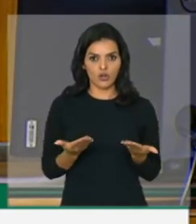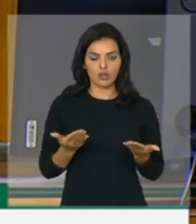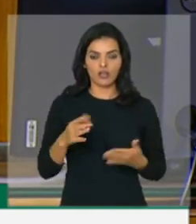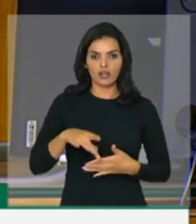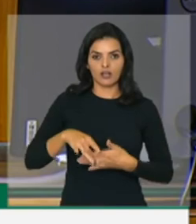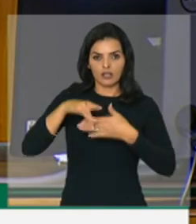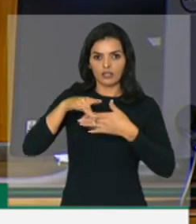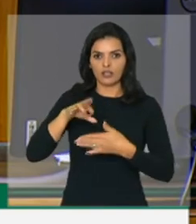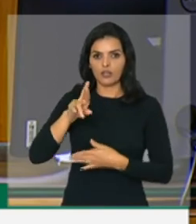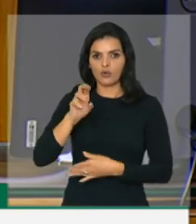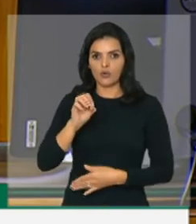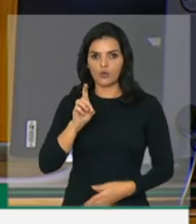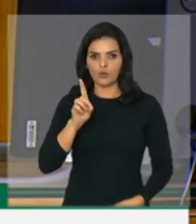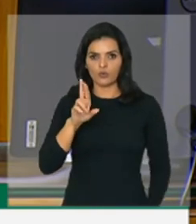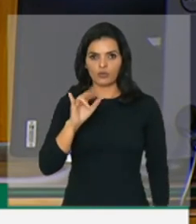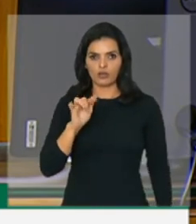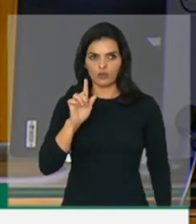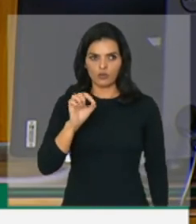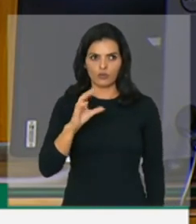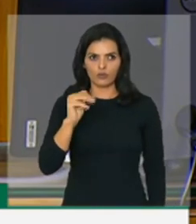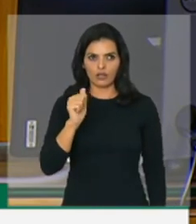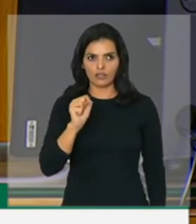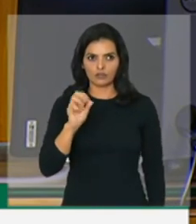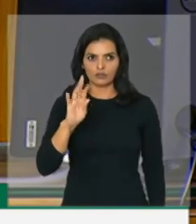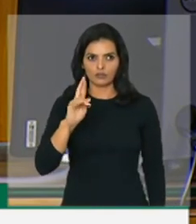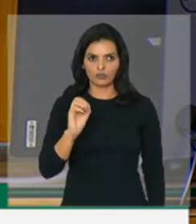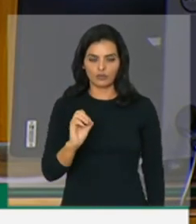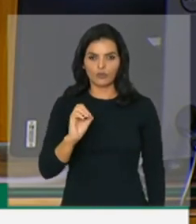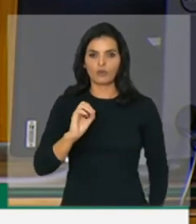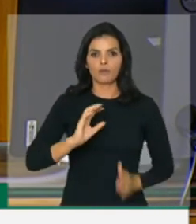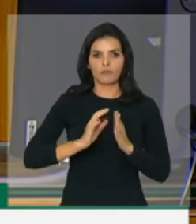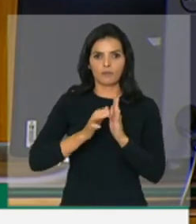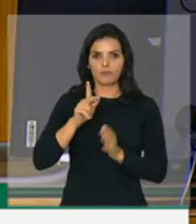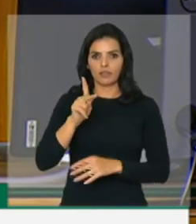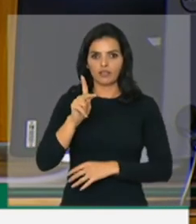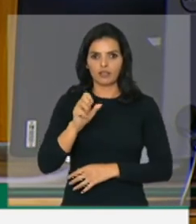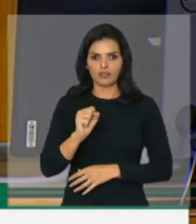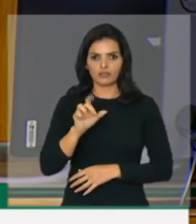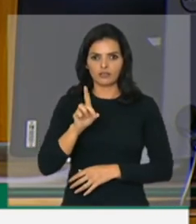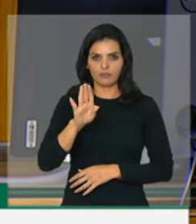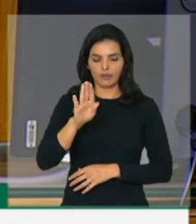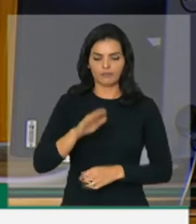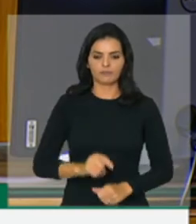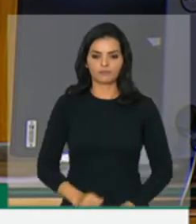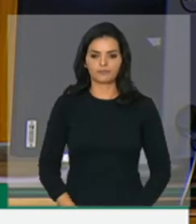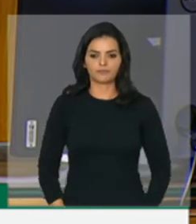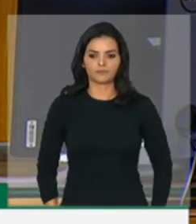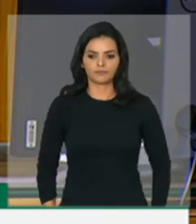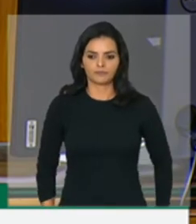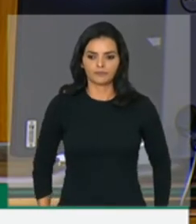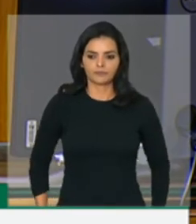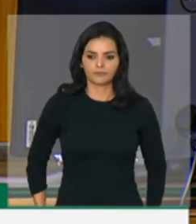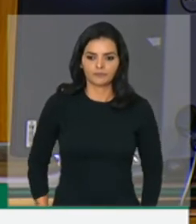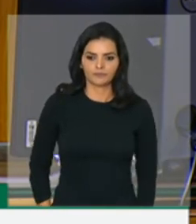líder Rodrigo de Castro, do PSDB, para fazer uso pelo tempo de liderança, de líder.